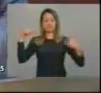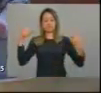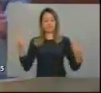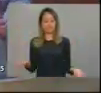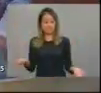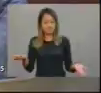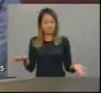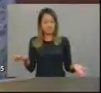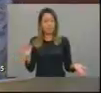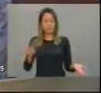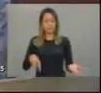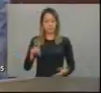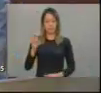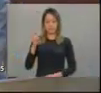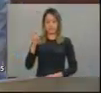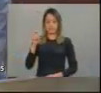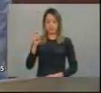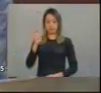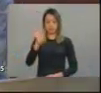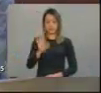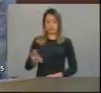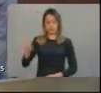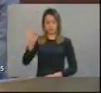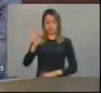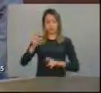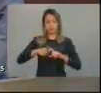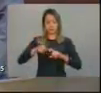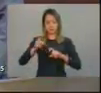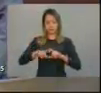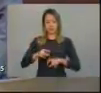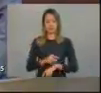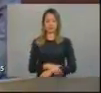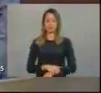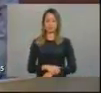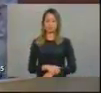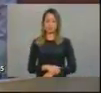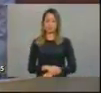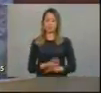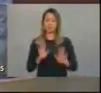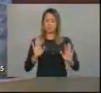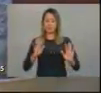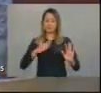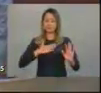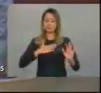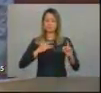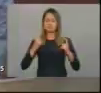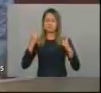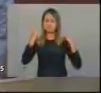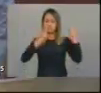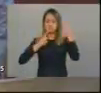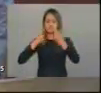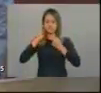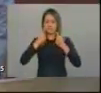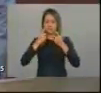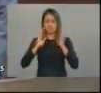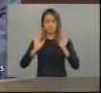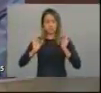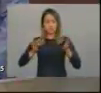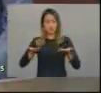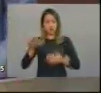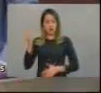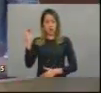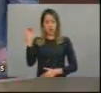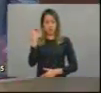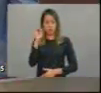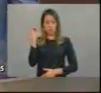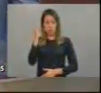com cinco faculdades de medicina e a minha preocupação é que nós já estamos entrando no mês de